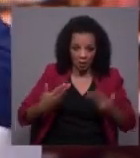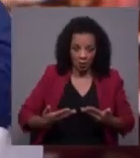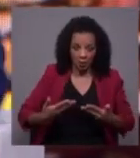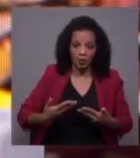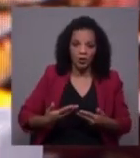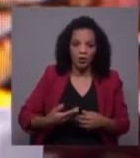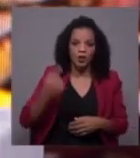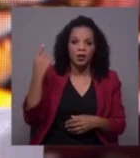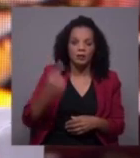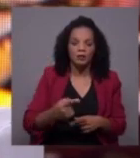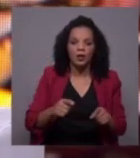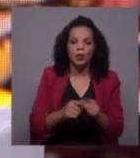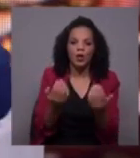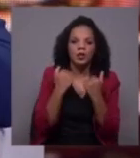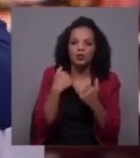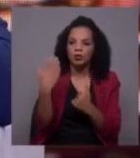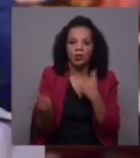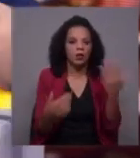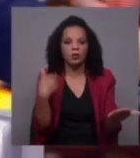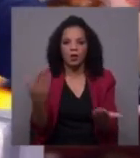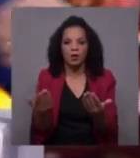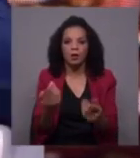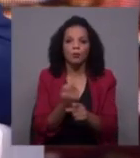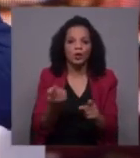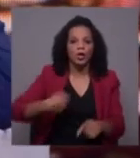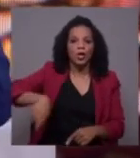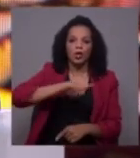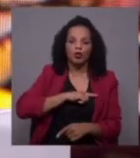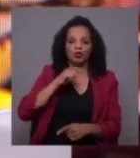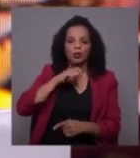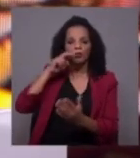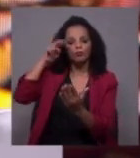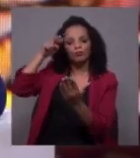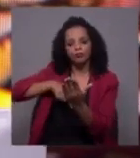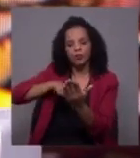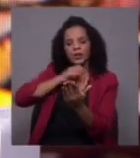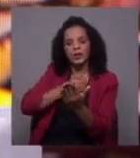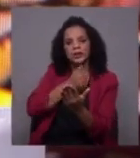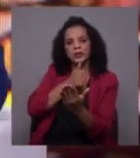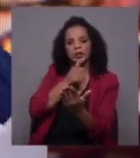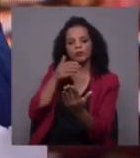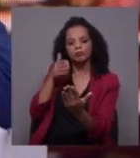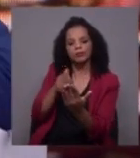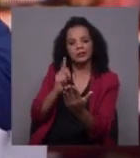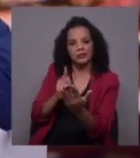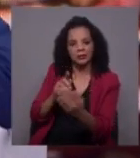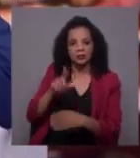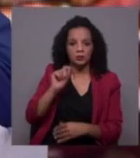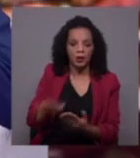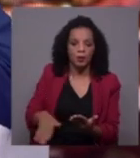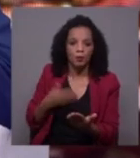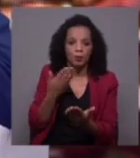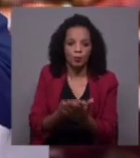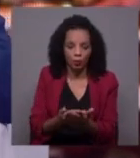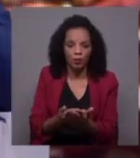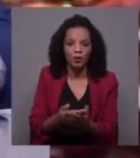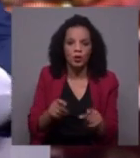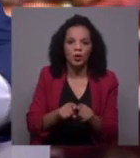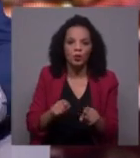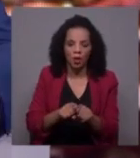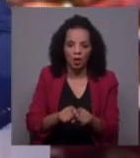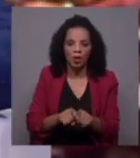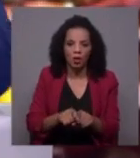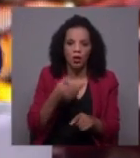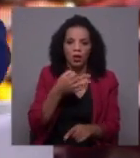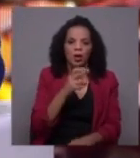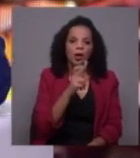ser uma fonte de dados abertos para que todos nós pudéssemos tomar decisões mais fundamentadas e, por isso, também propormos o provedor do município, que neste